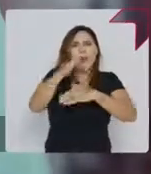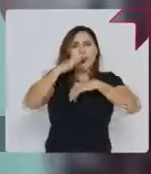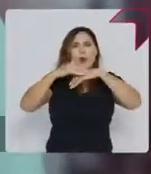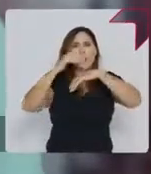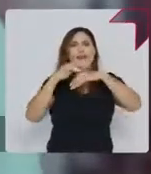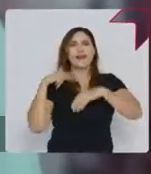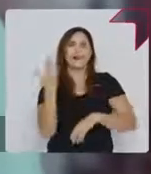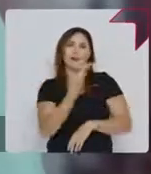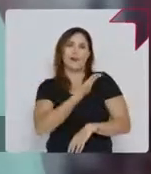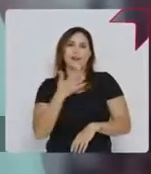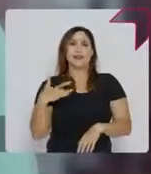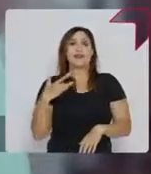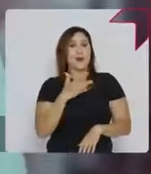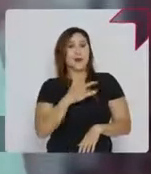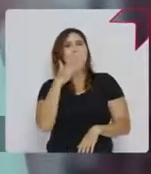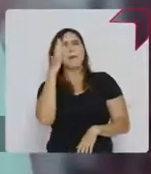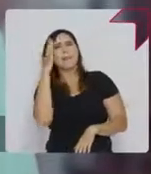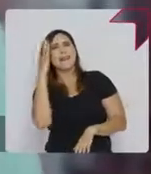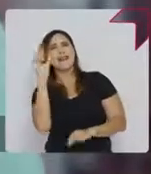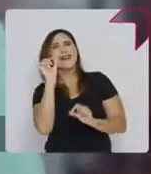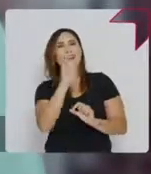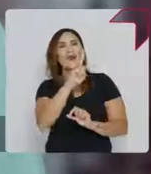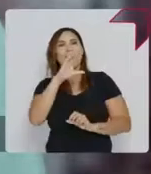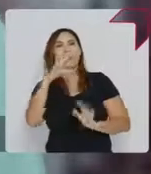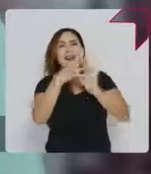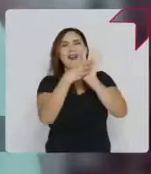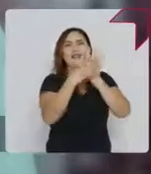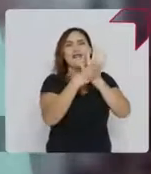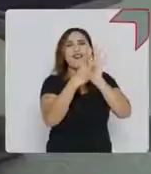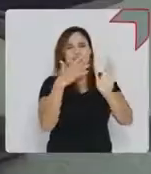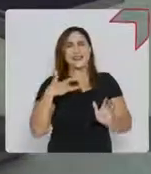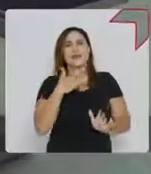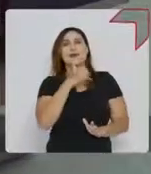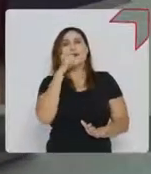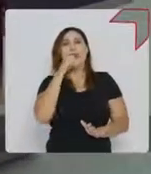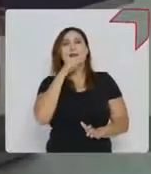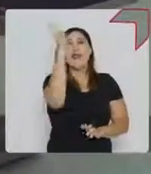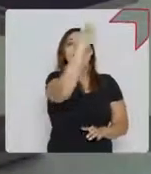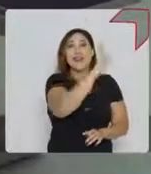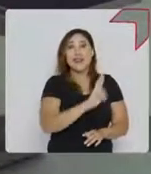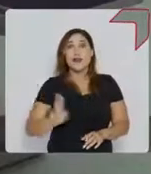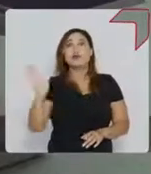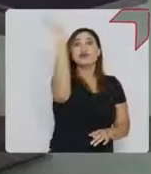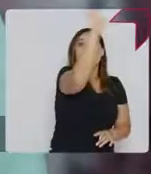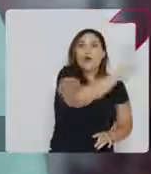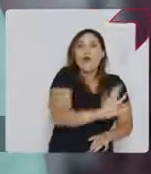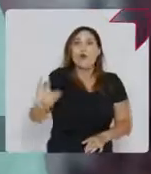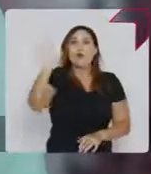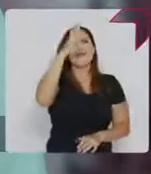com a nossa saúde. Imagine aí, Dona Rosana, Conquista virá referência em saúde da mulher para a nossa região